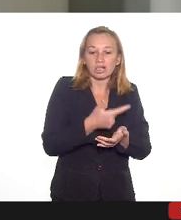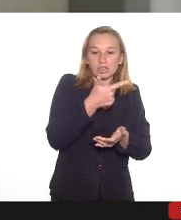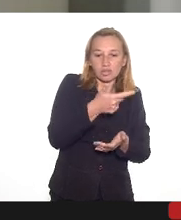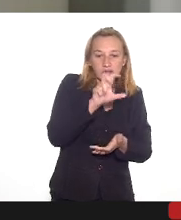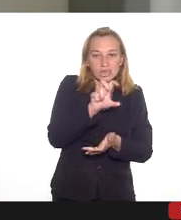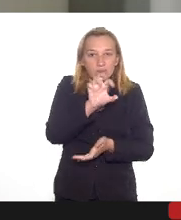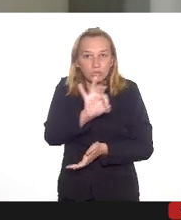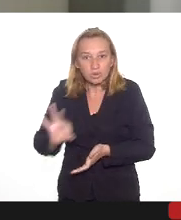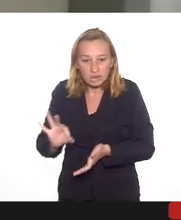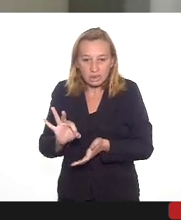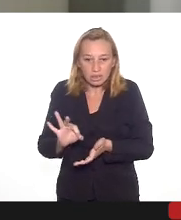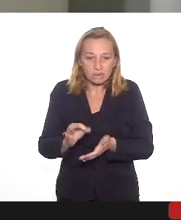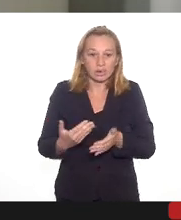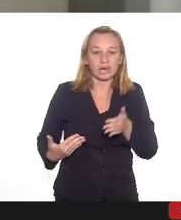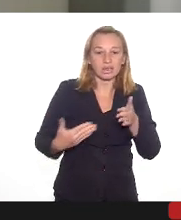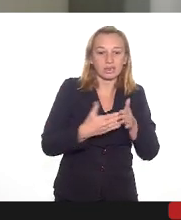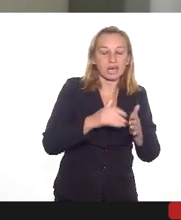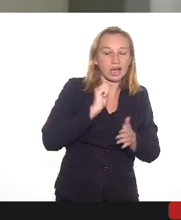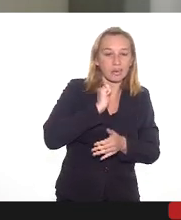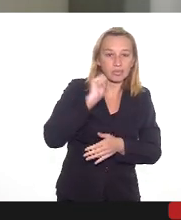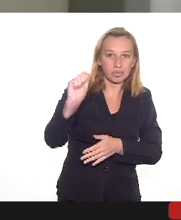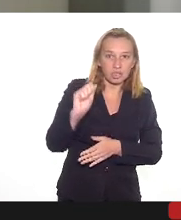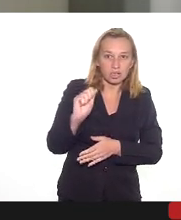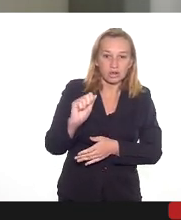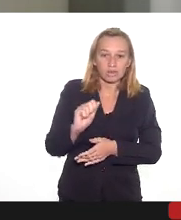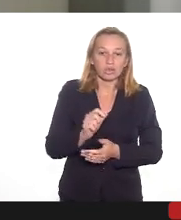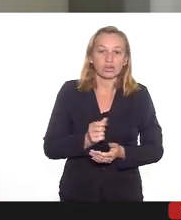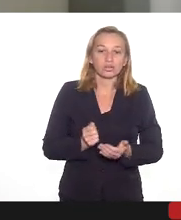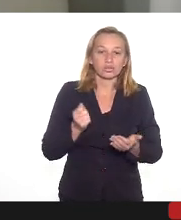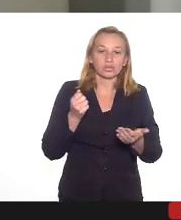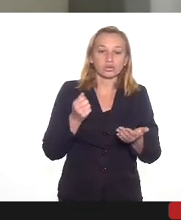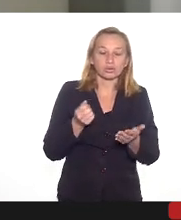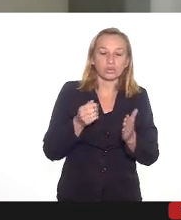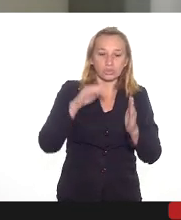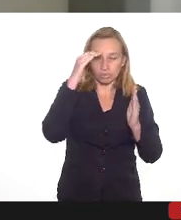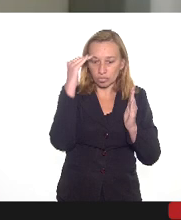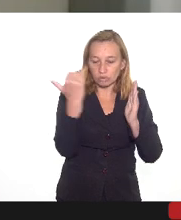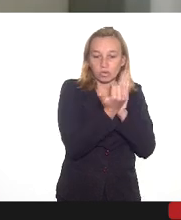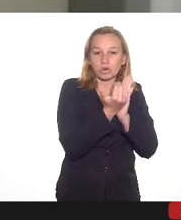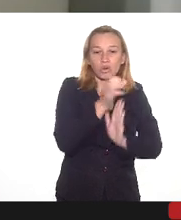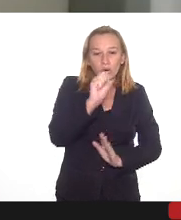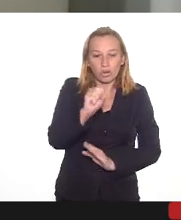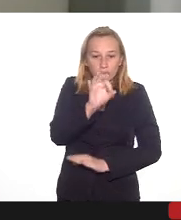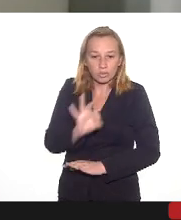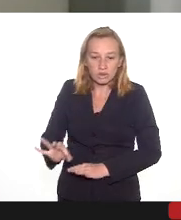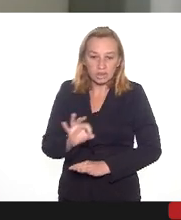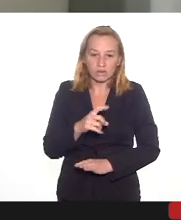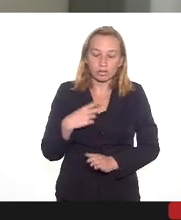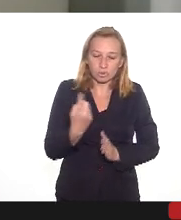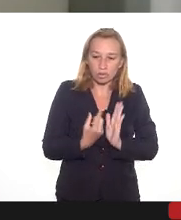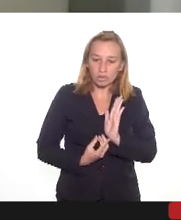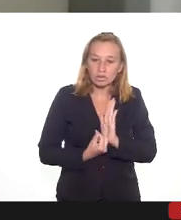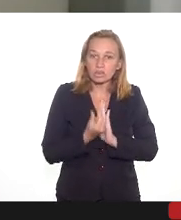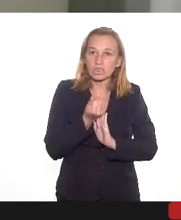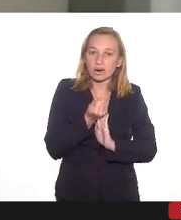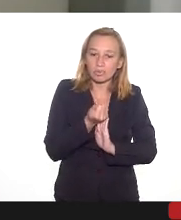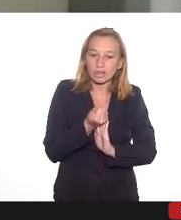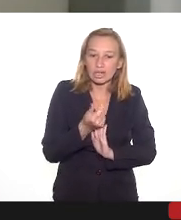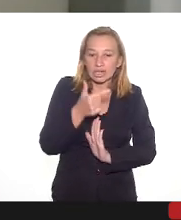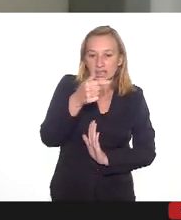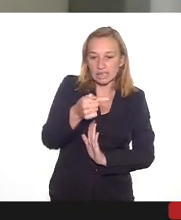25%. Até abril, nós tínhamos cumprido 8% do nosso orçamento, 8%